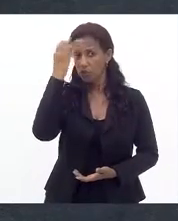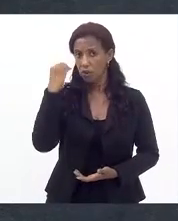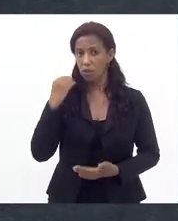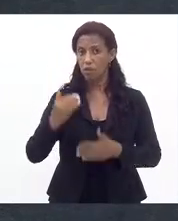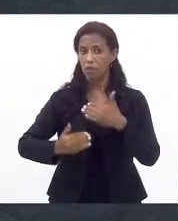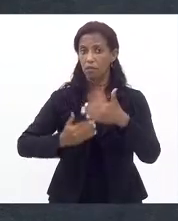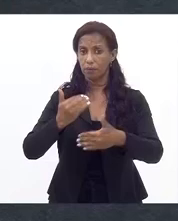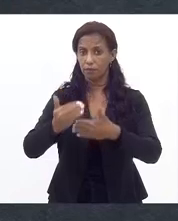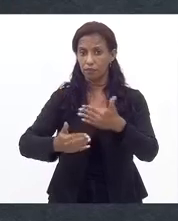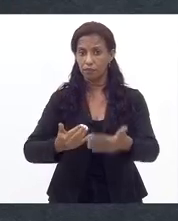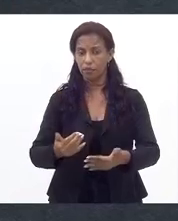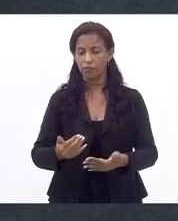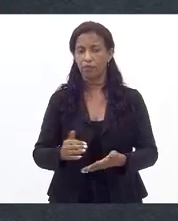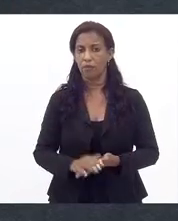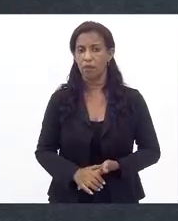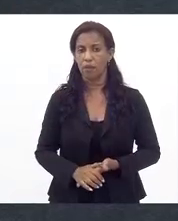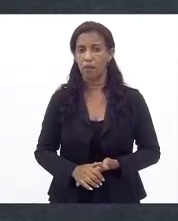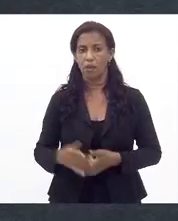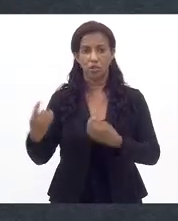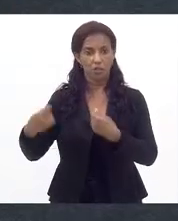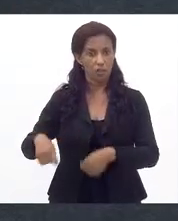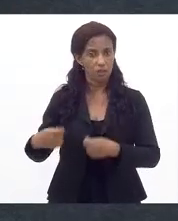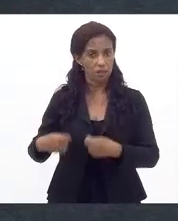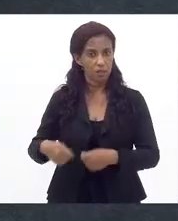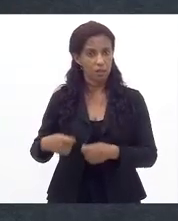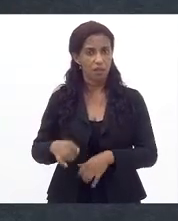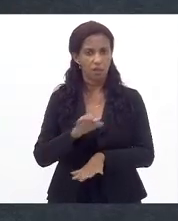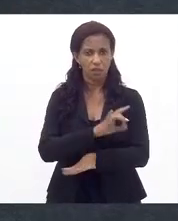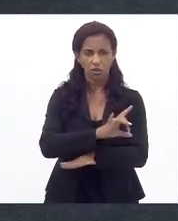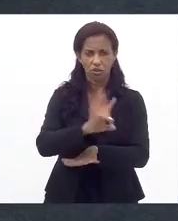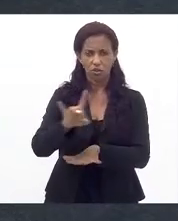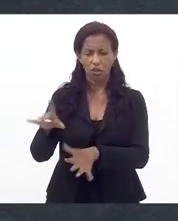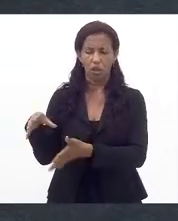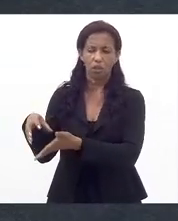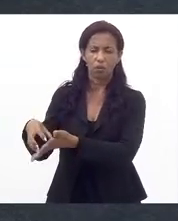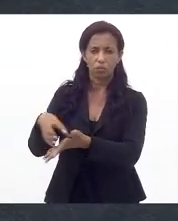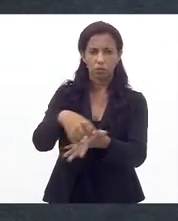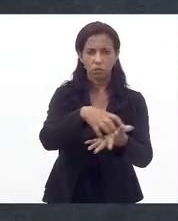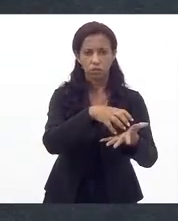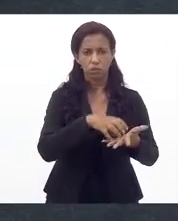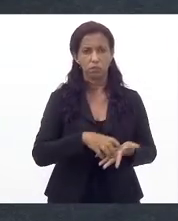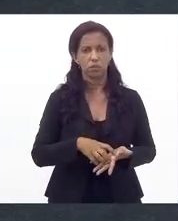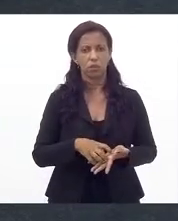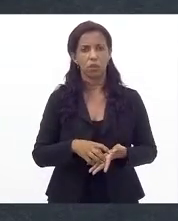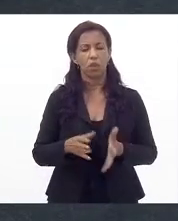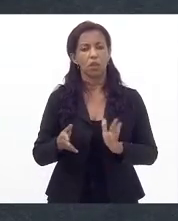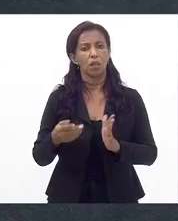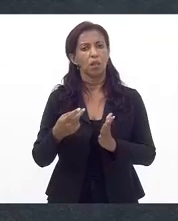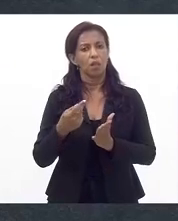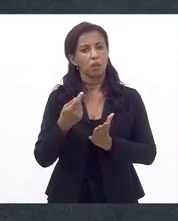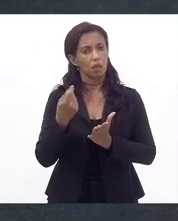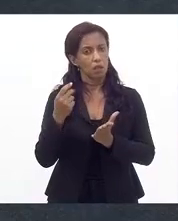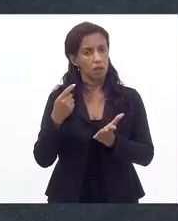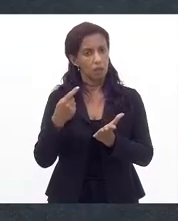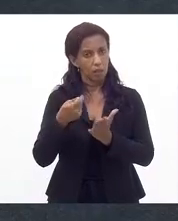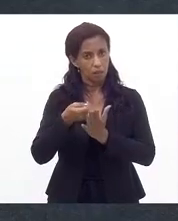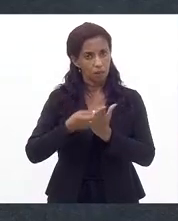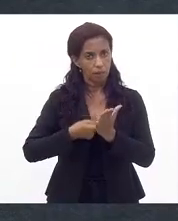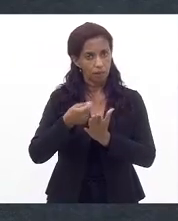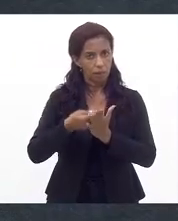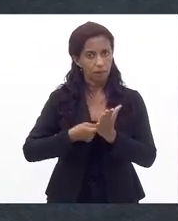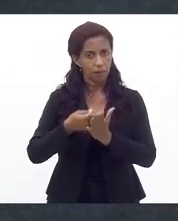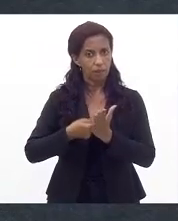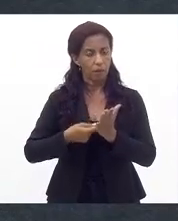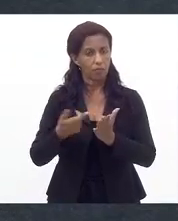para além das demandas válidas necessário e legítimas de cada categoria do serviço público tem pauta que você que tá nessa foto da minha concepção